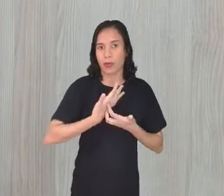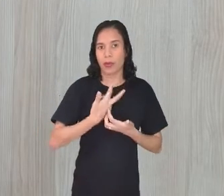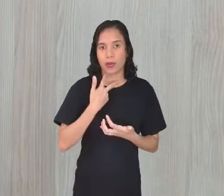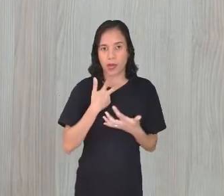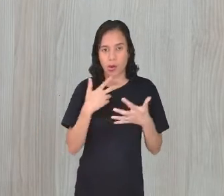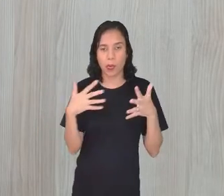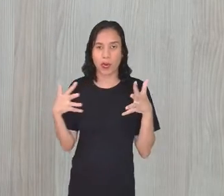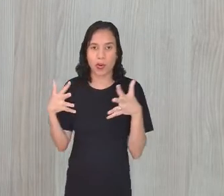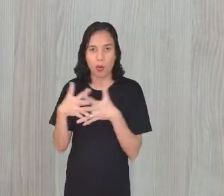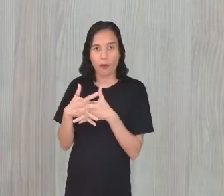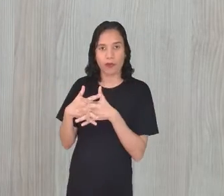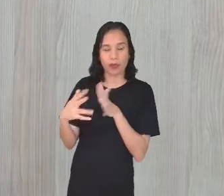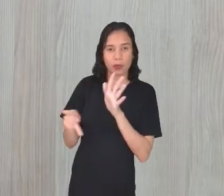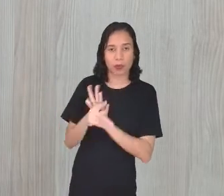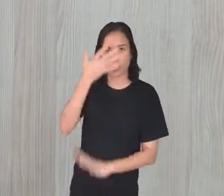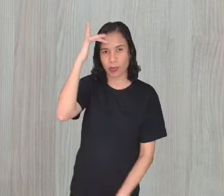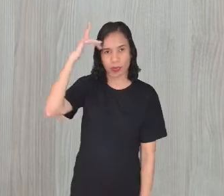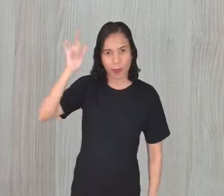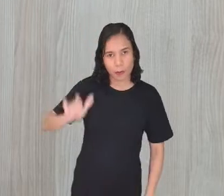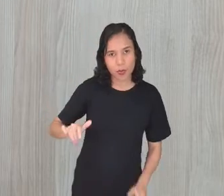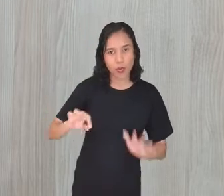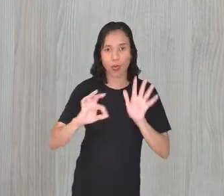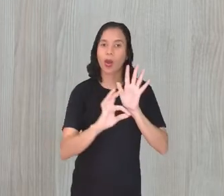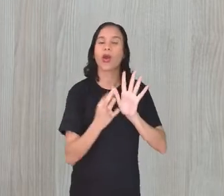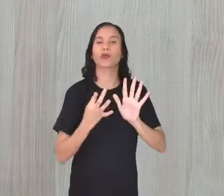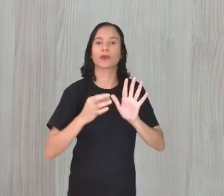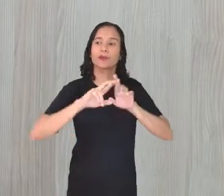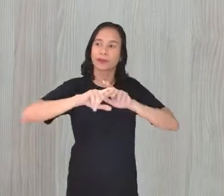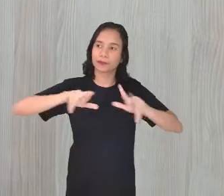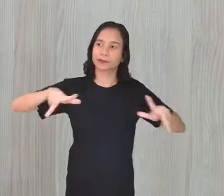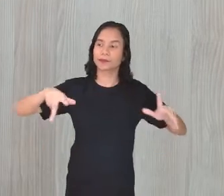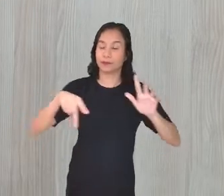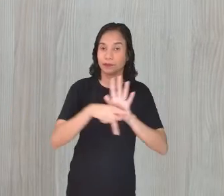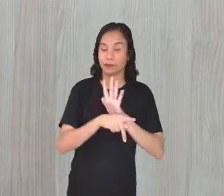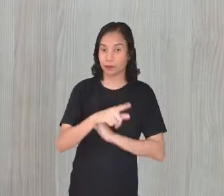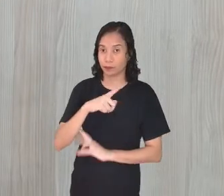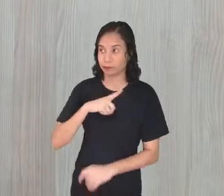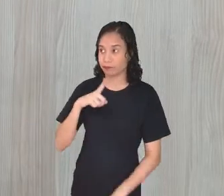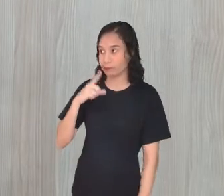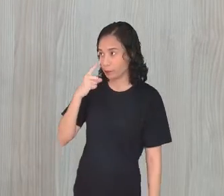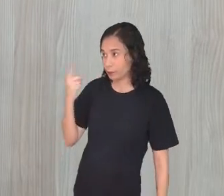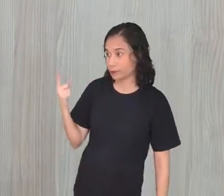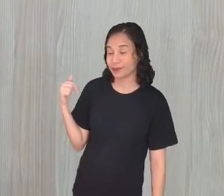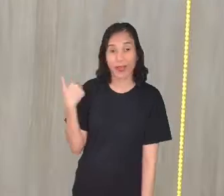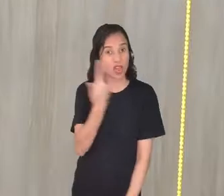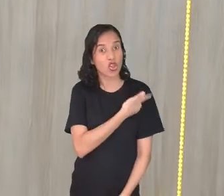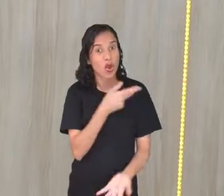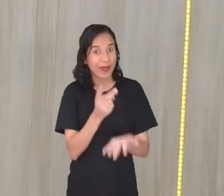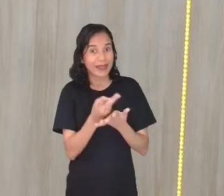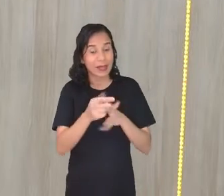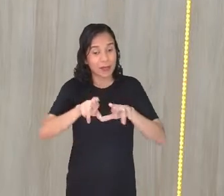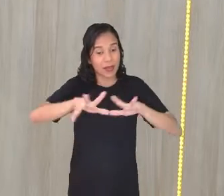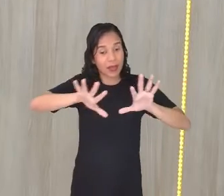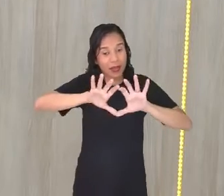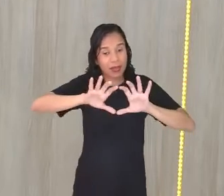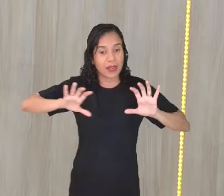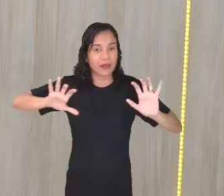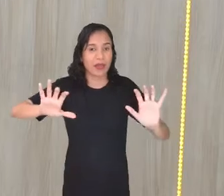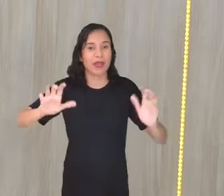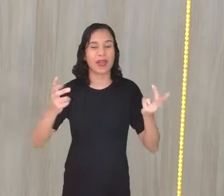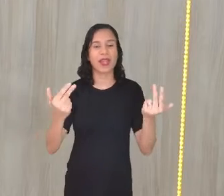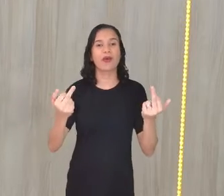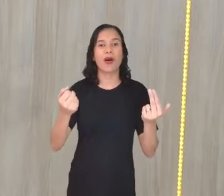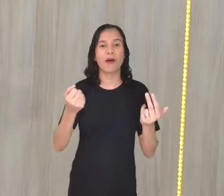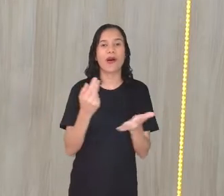confundida com a voz do poeta. Que é uma outra questão, né? Isso é uma outra questão. Então, a gente sempre faz essa diferenciação. A mesma coisa acontece com o